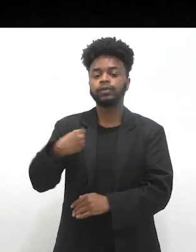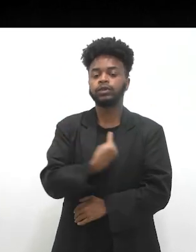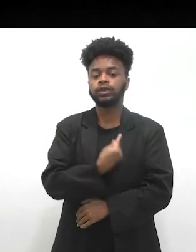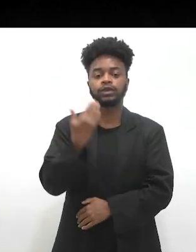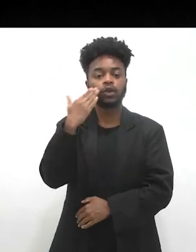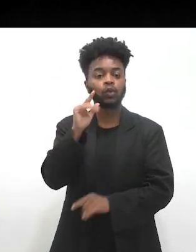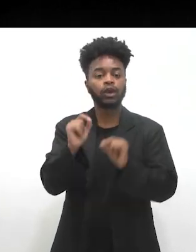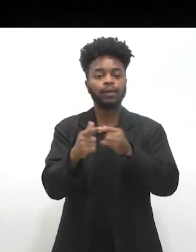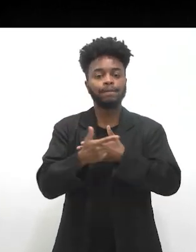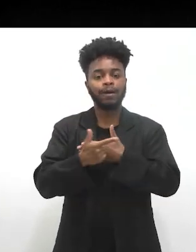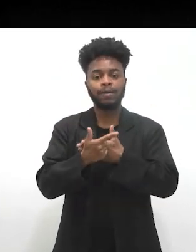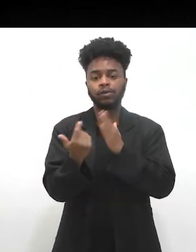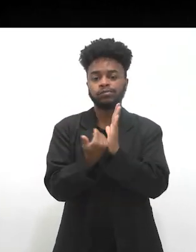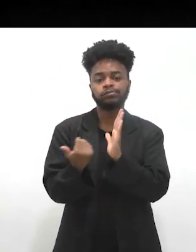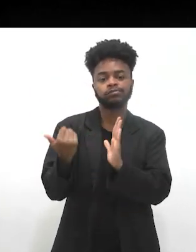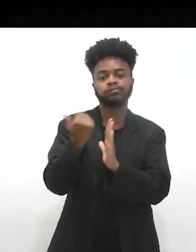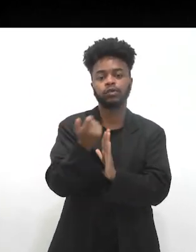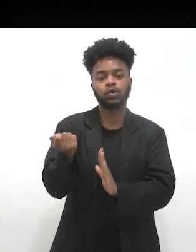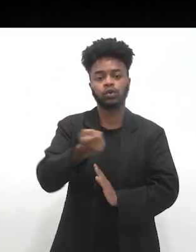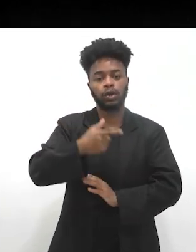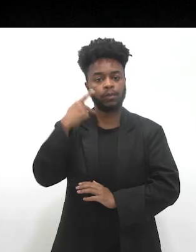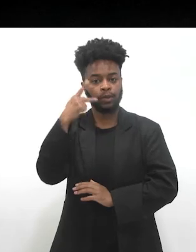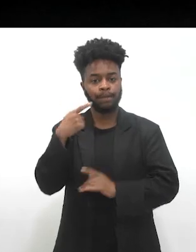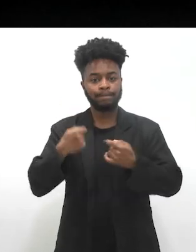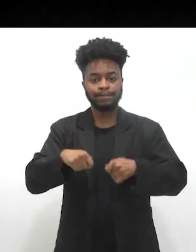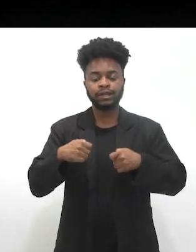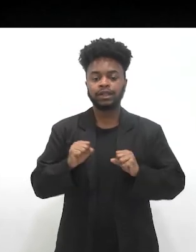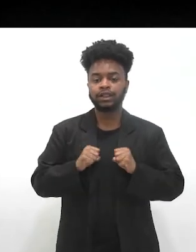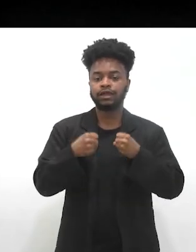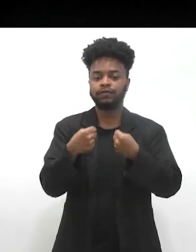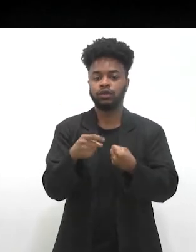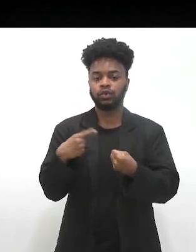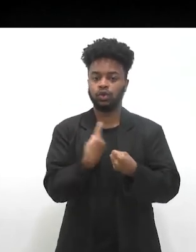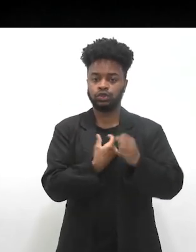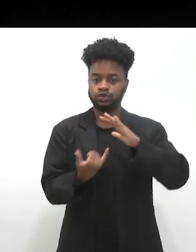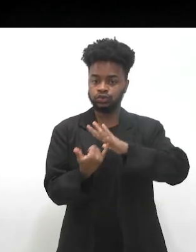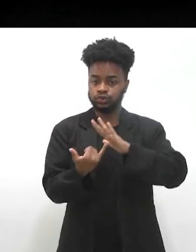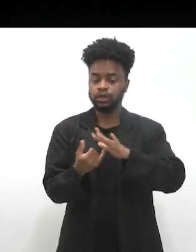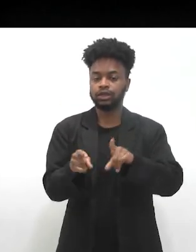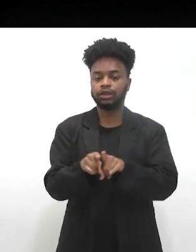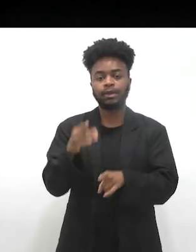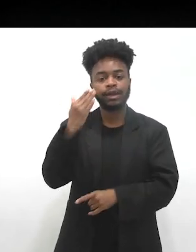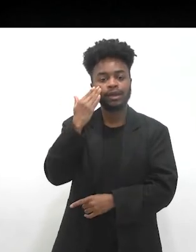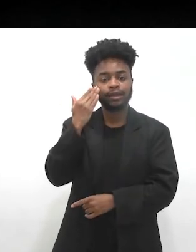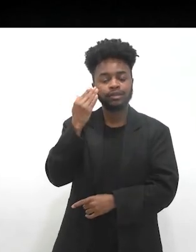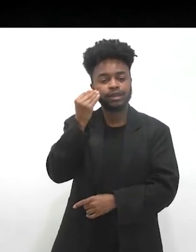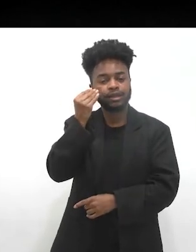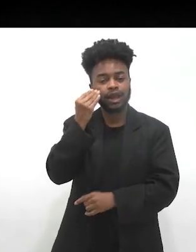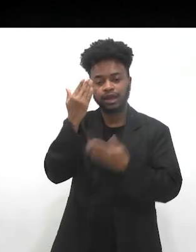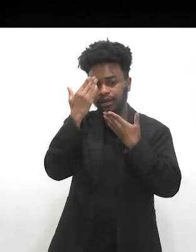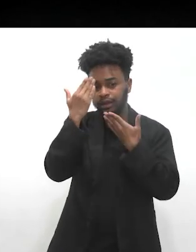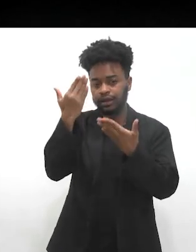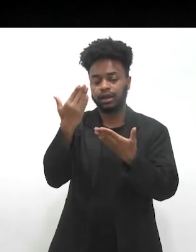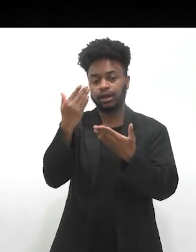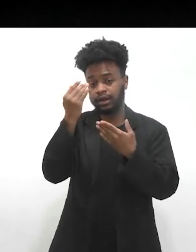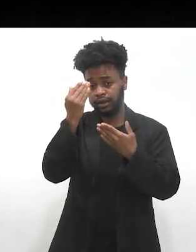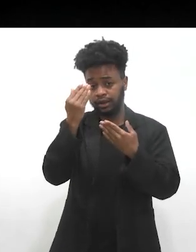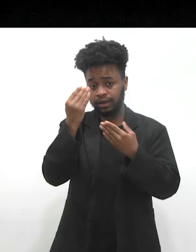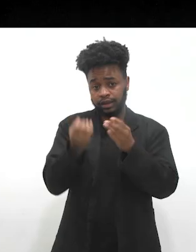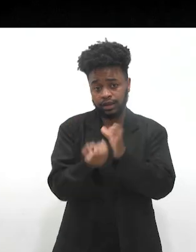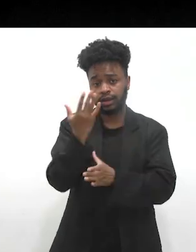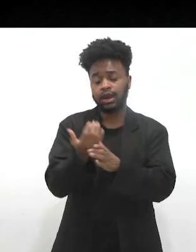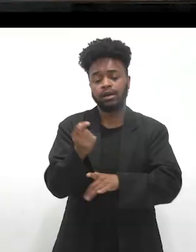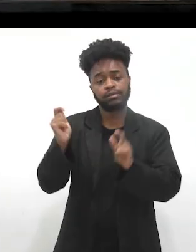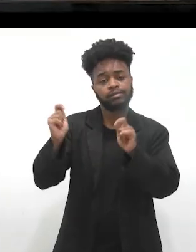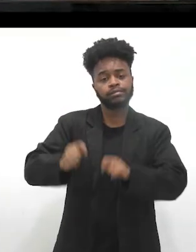nosso papel deveria ser muito maior do que o político em defender as nossas instituições, mas também de criar possibilidade de